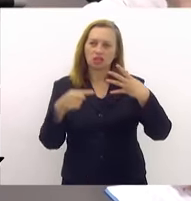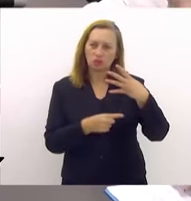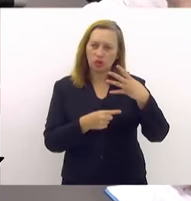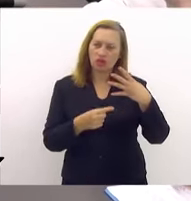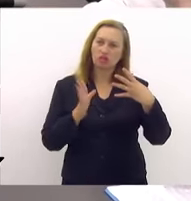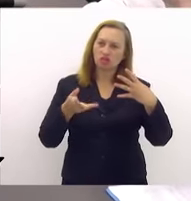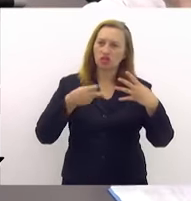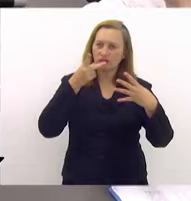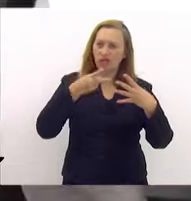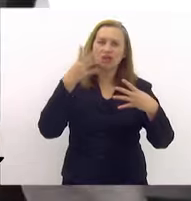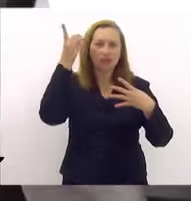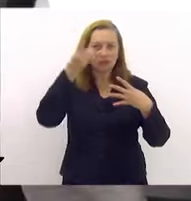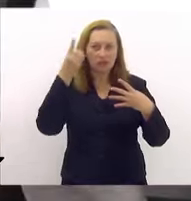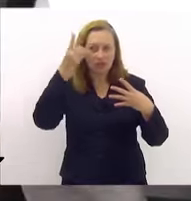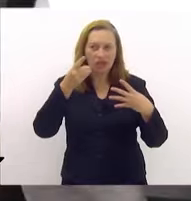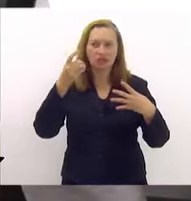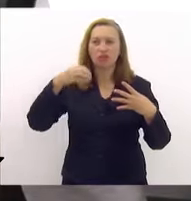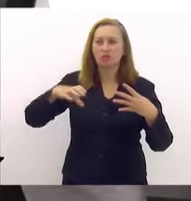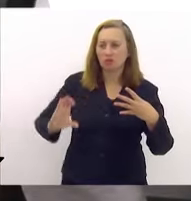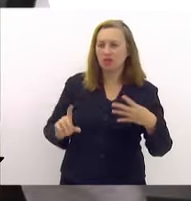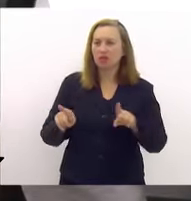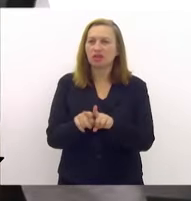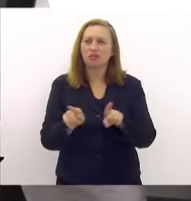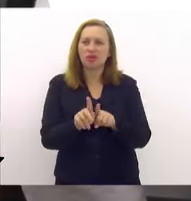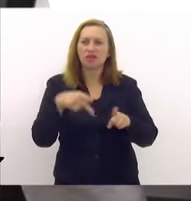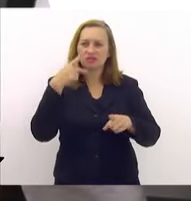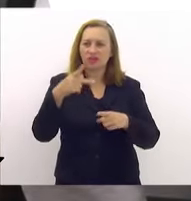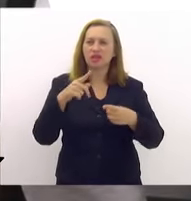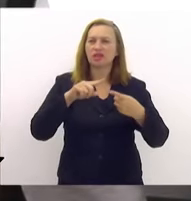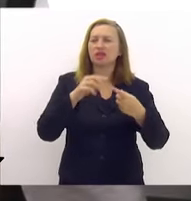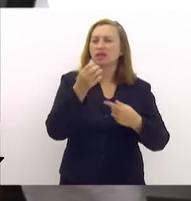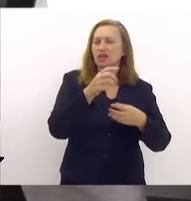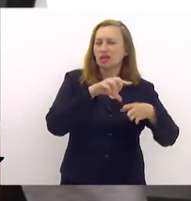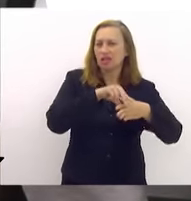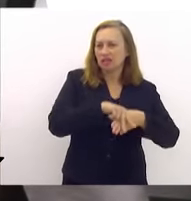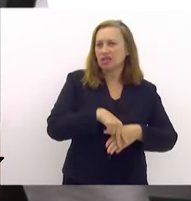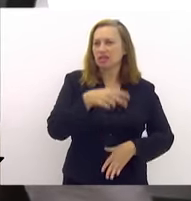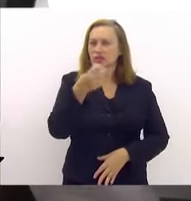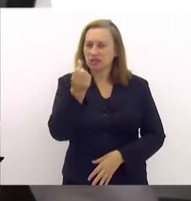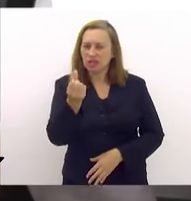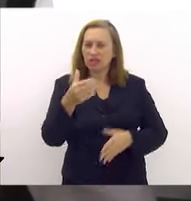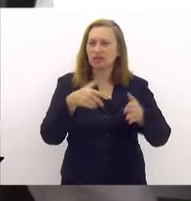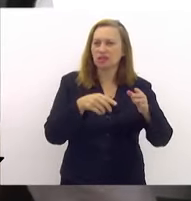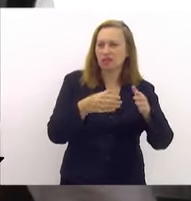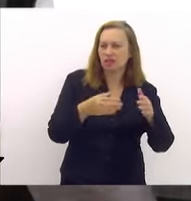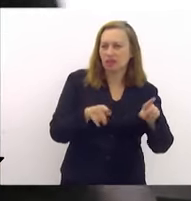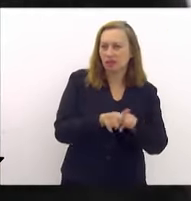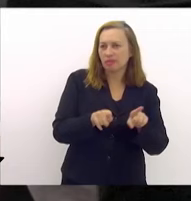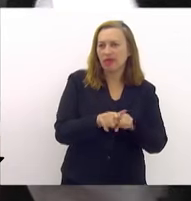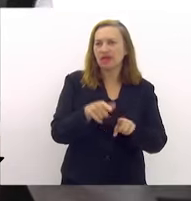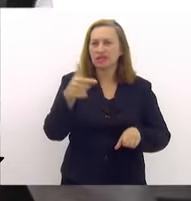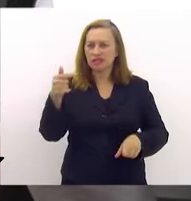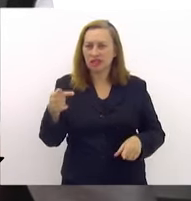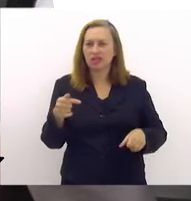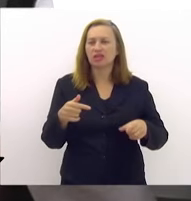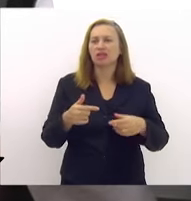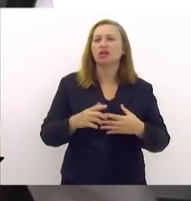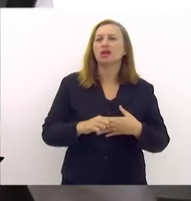o deputado Carlos Mink também pontuou, são os incisos 6 e 7 do artigo 2º e os